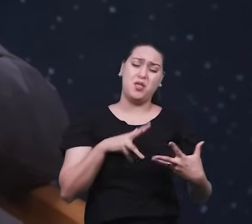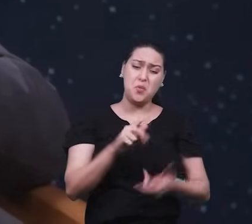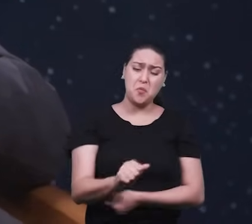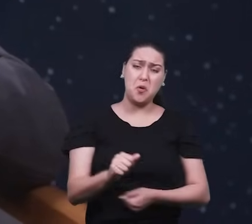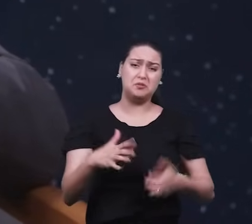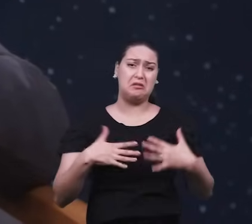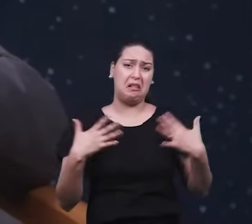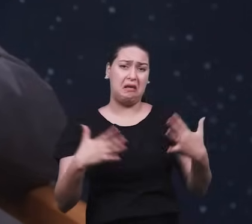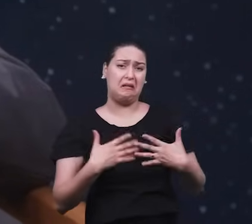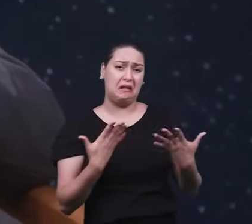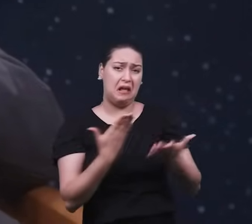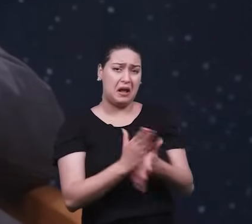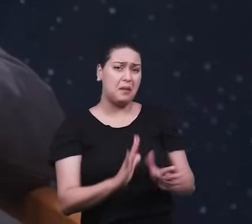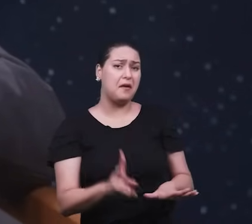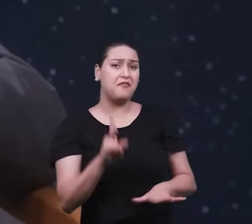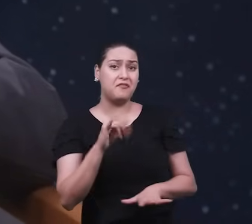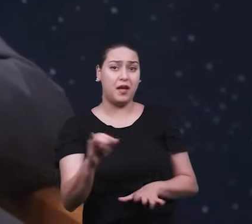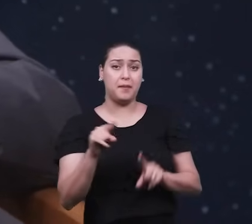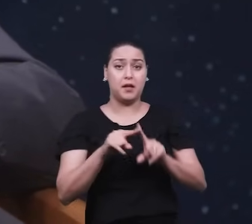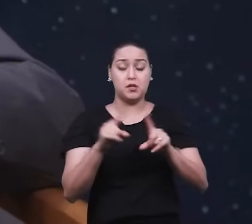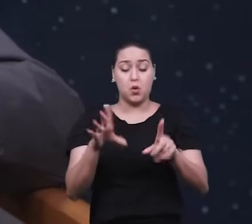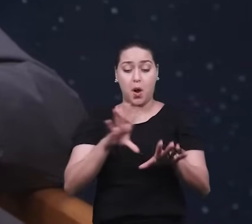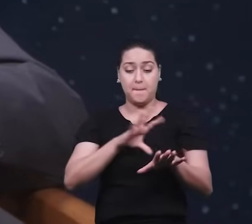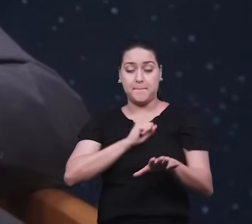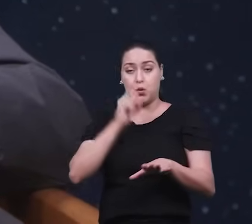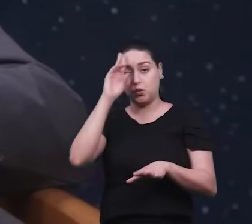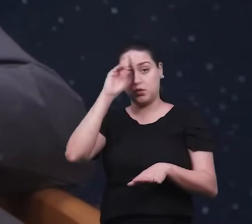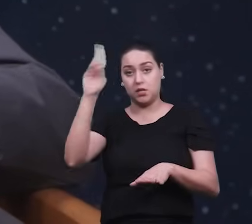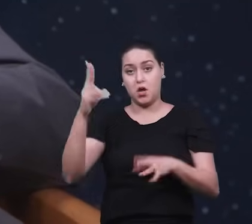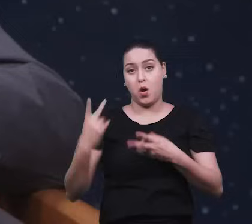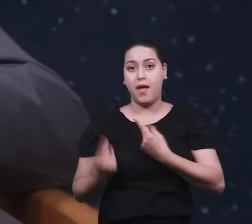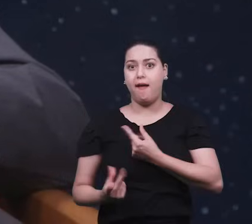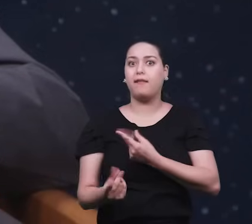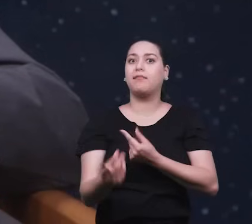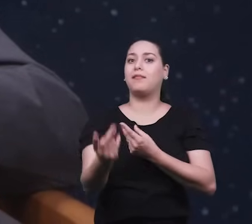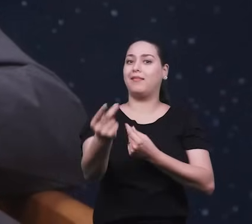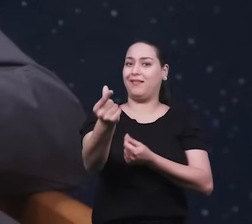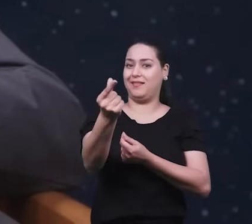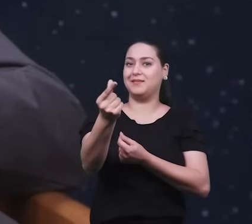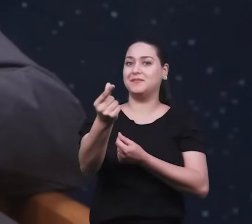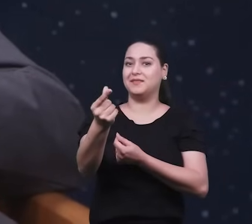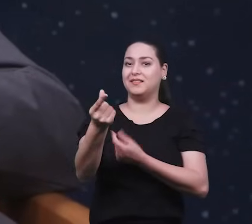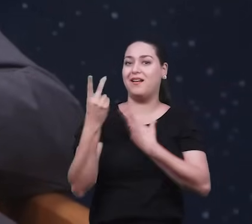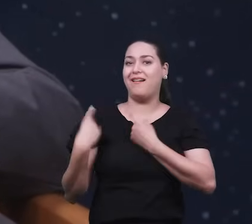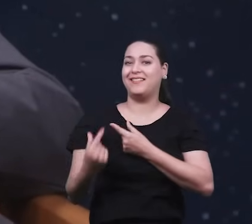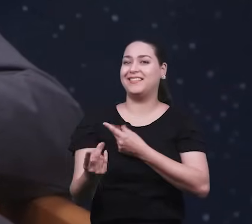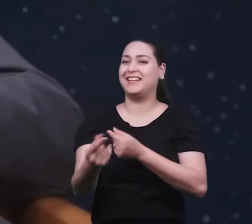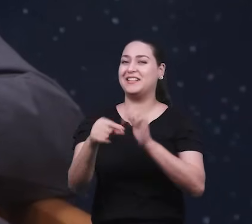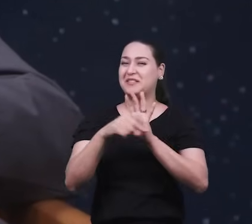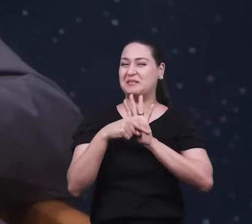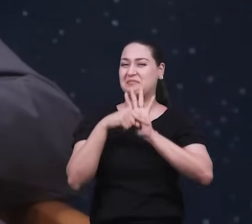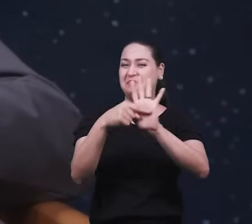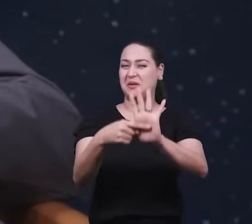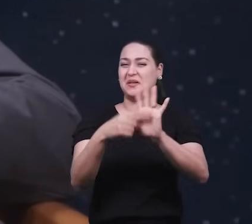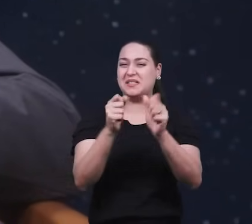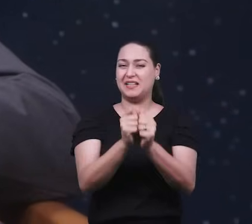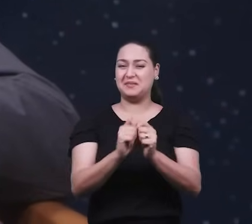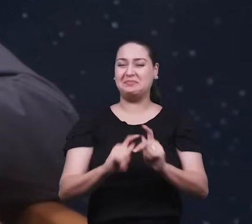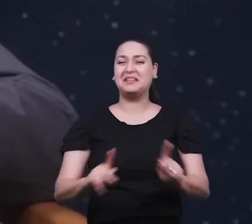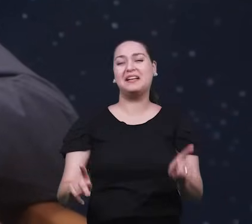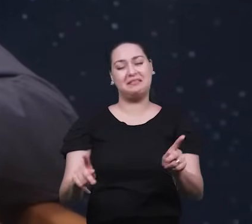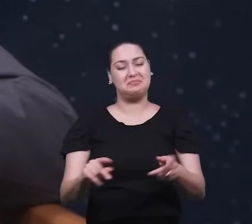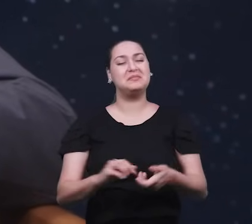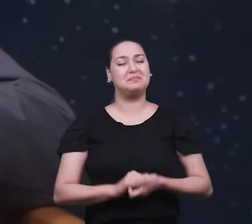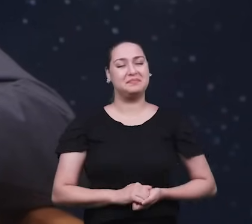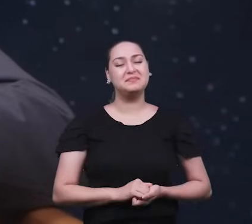vinho, essa alegria uma hora passa. O amor do Senhor é eterno. Amém. E amém. É uma eternidade que está demonstrada nesse